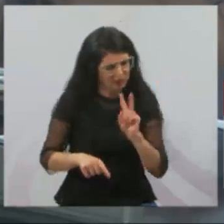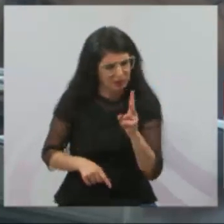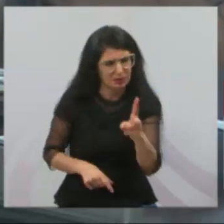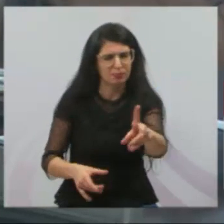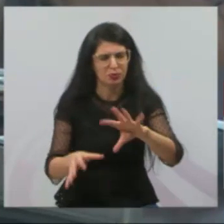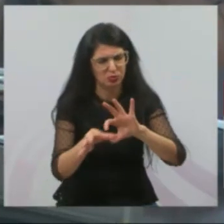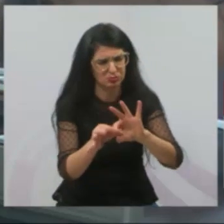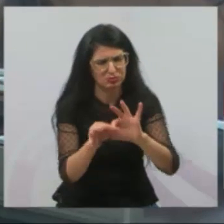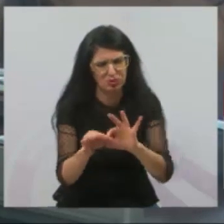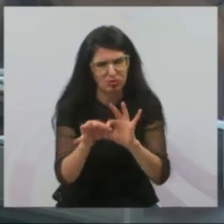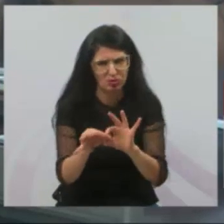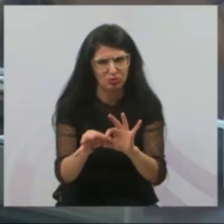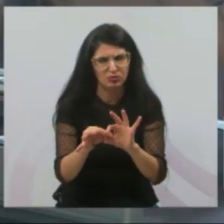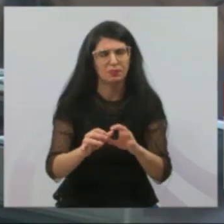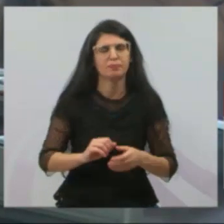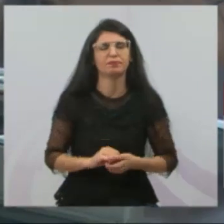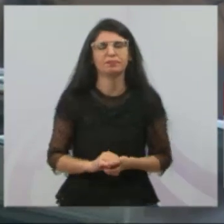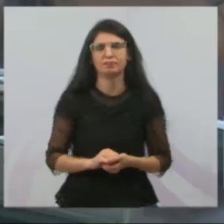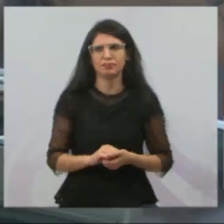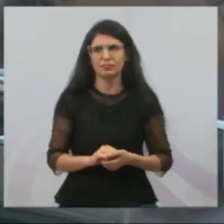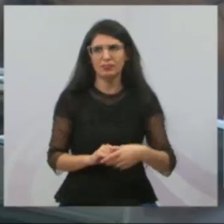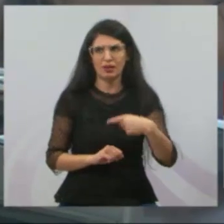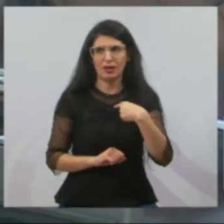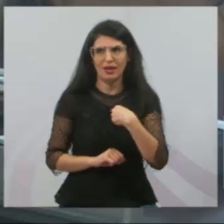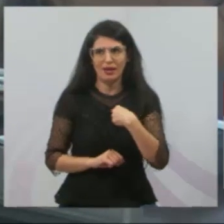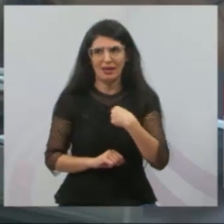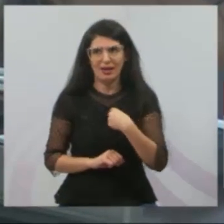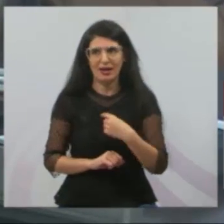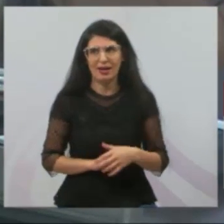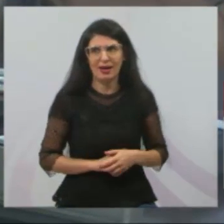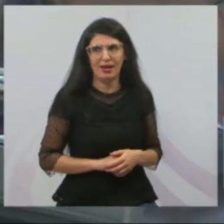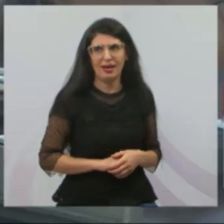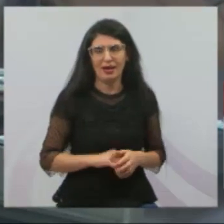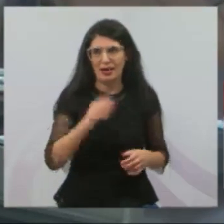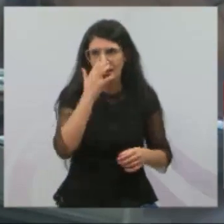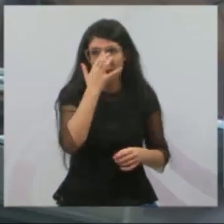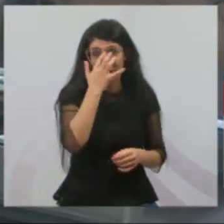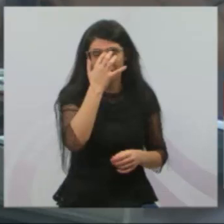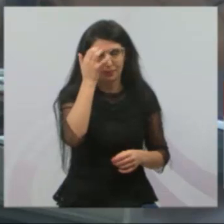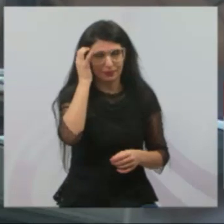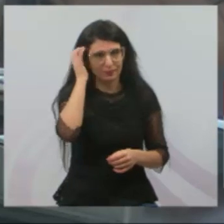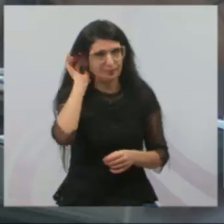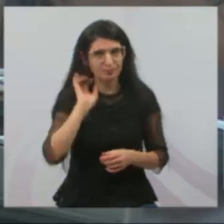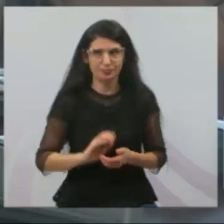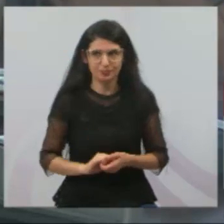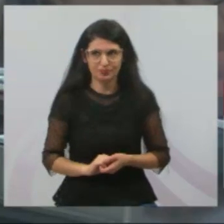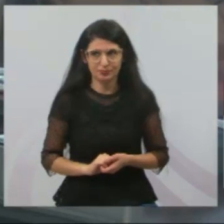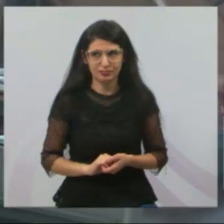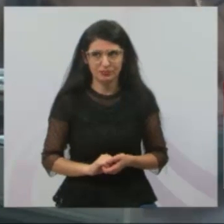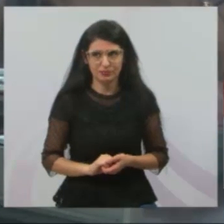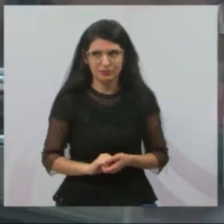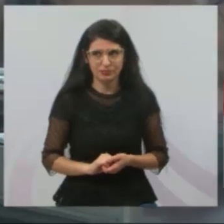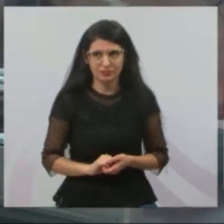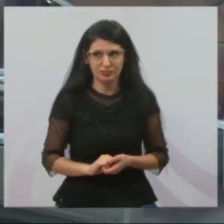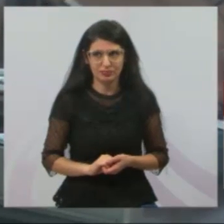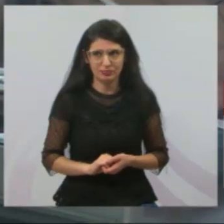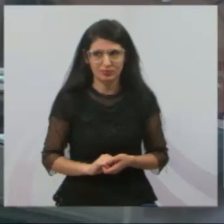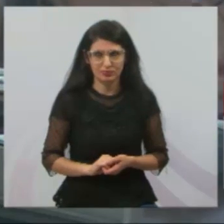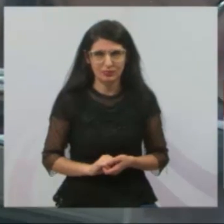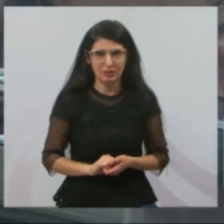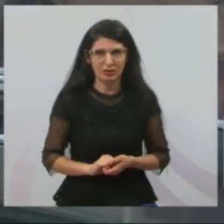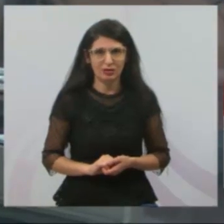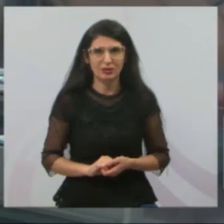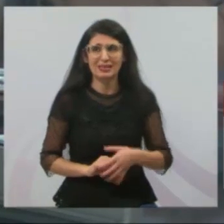E, como eu falei, não pretendo viver novamente, nenhum servidor, o fracionamento de salário